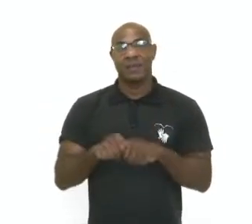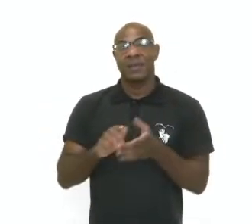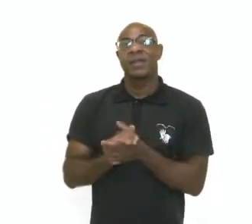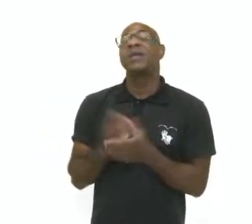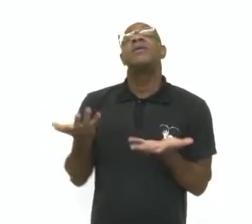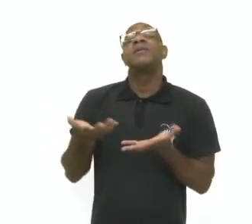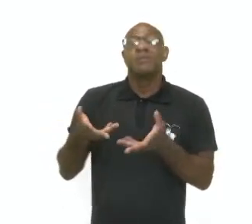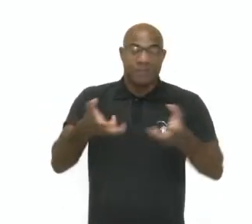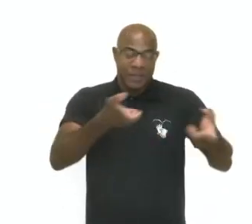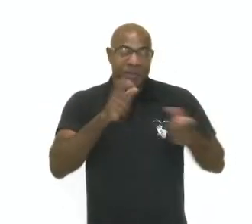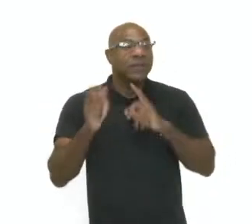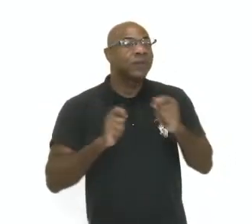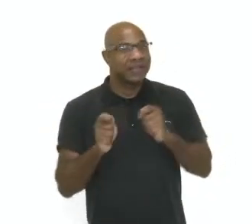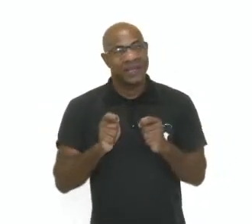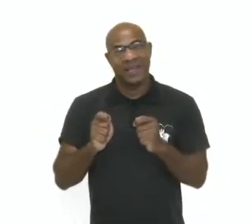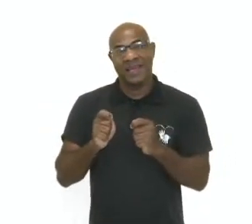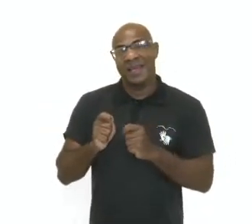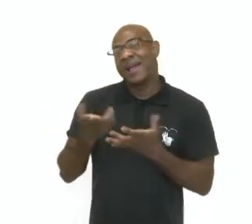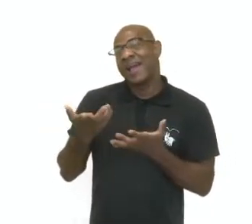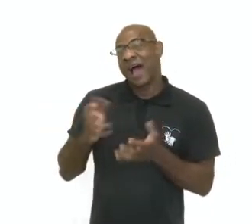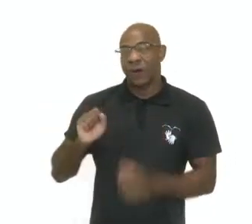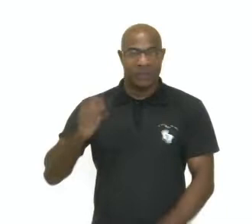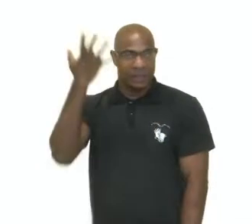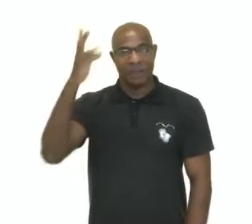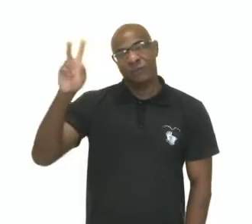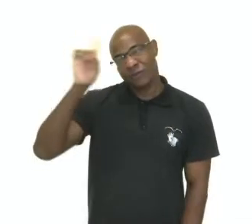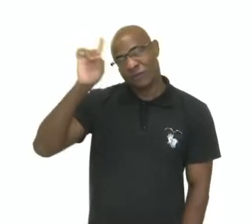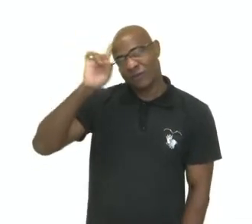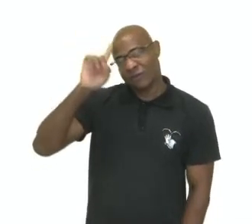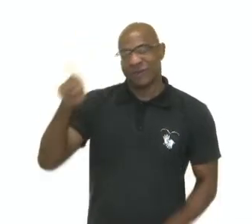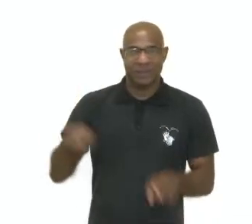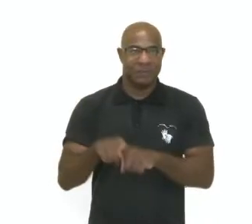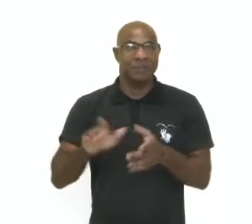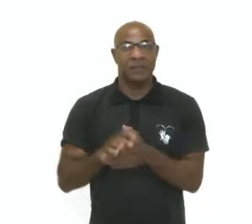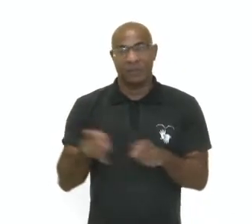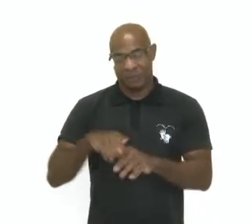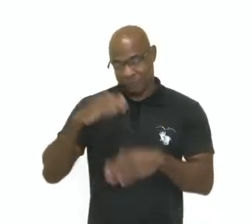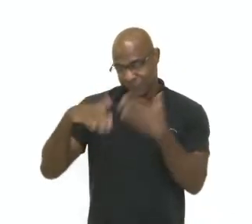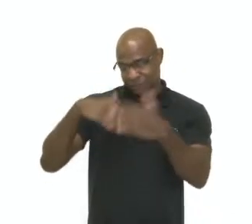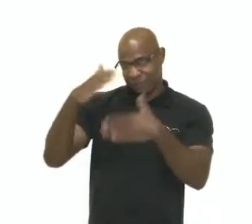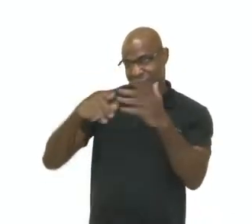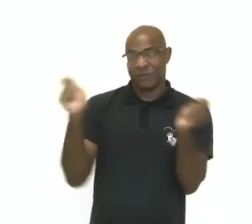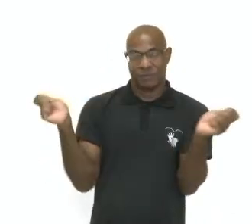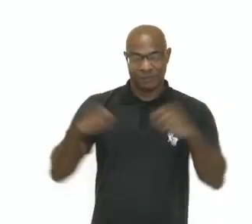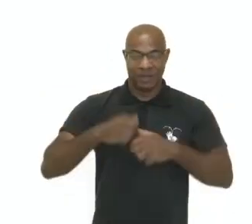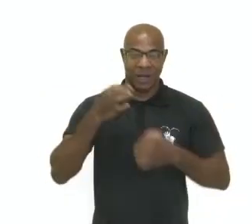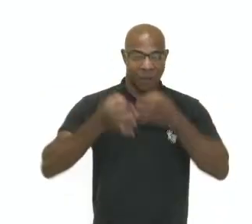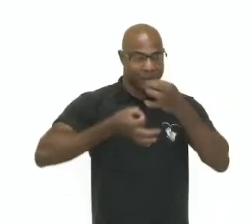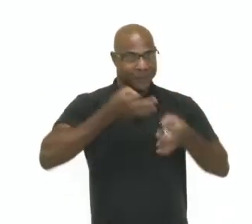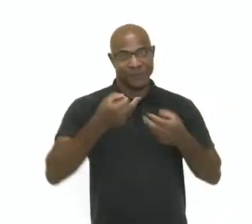cotidianos relacionados à temática. Desenvolver a capacidade argumentativa.